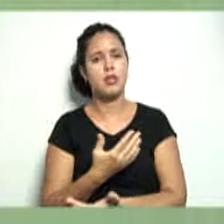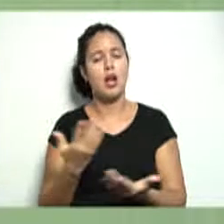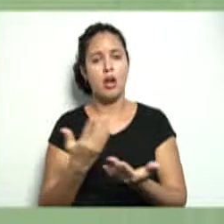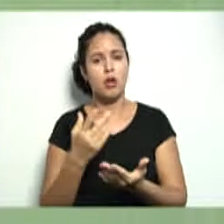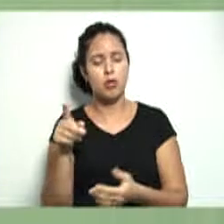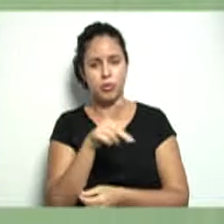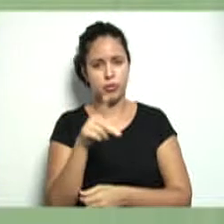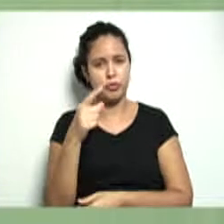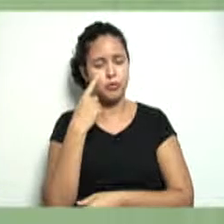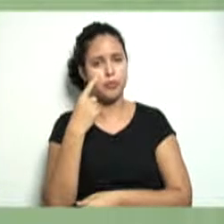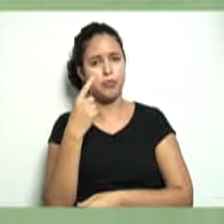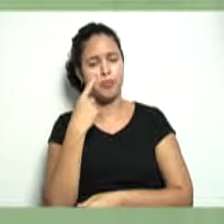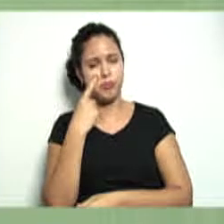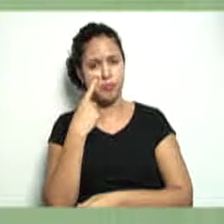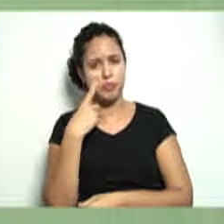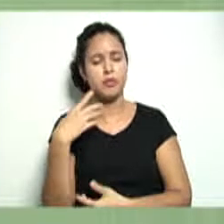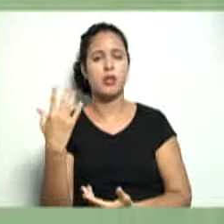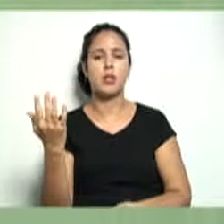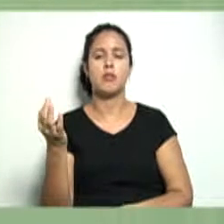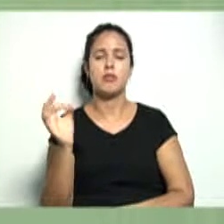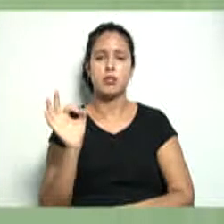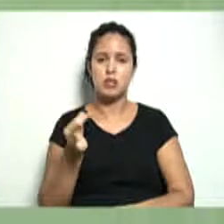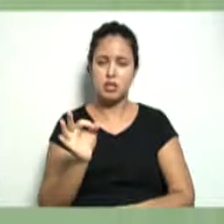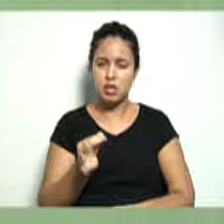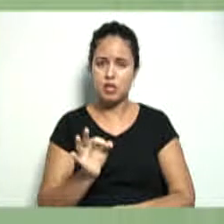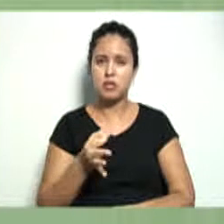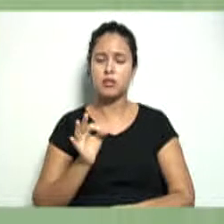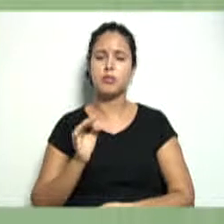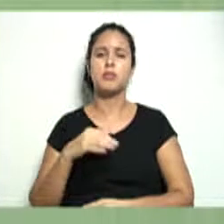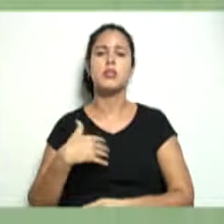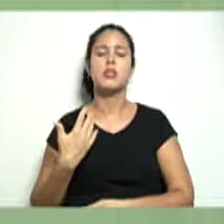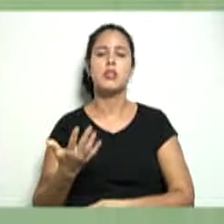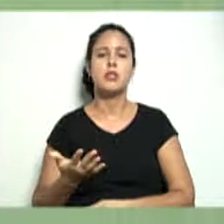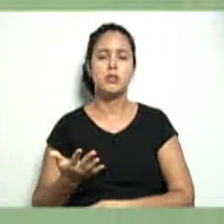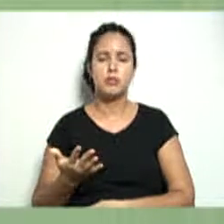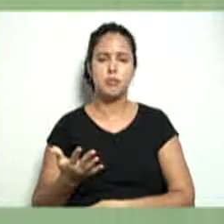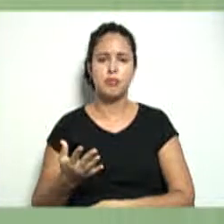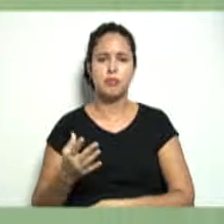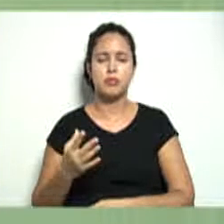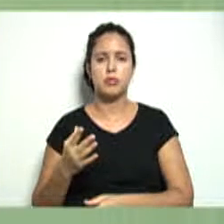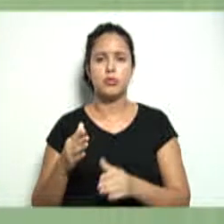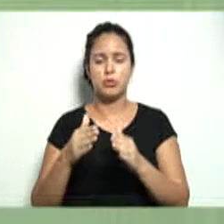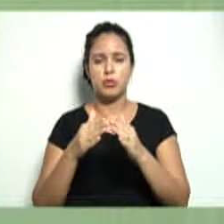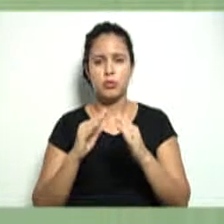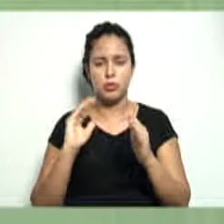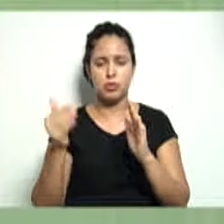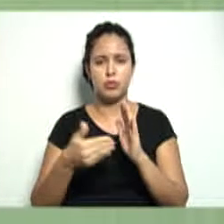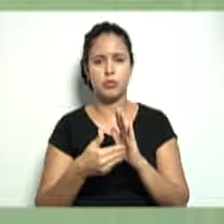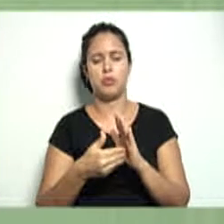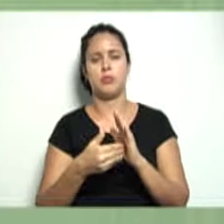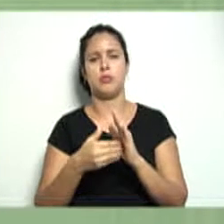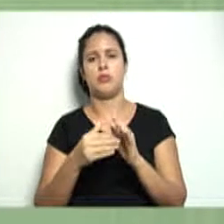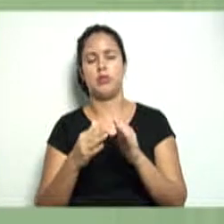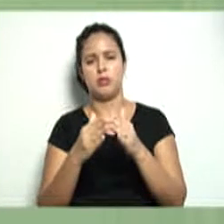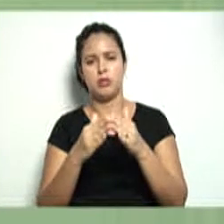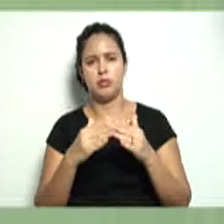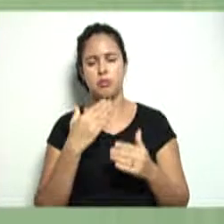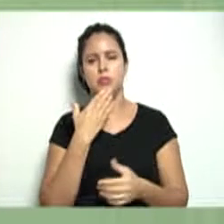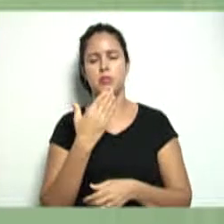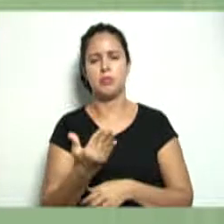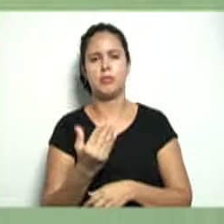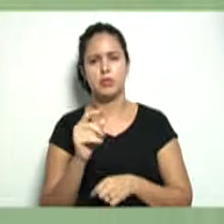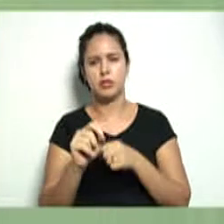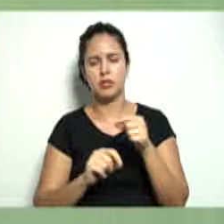mundo acertou. Correto, isso mesmo. E aí, aqui tem uma correção que estão pedindo aí para fazer.